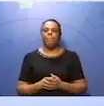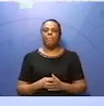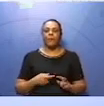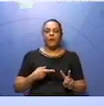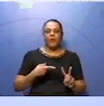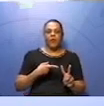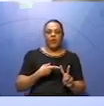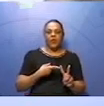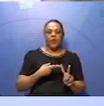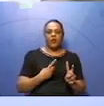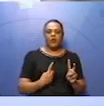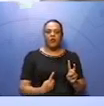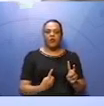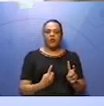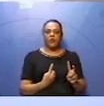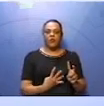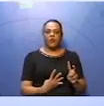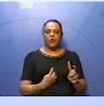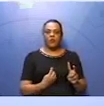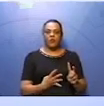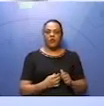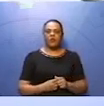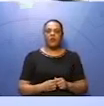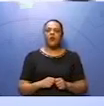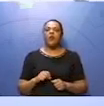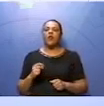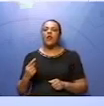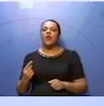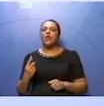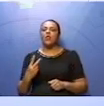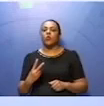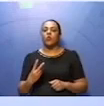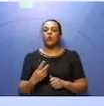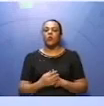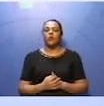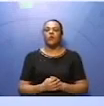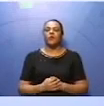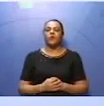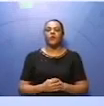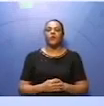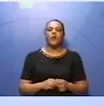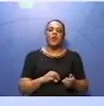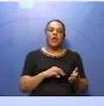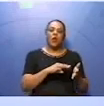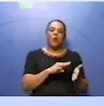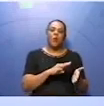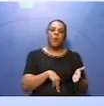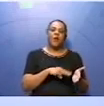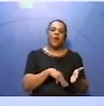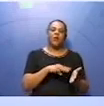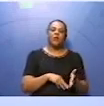de 144 é 12. Esse é o método da fatoração.